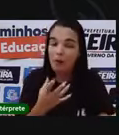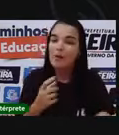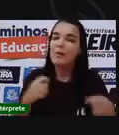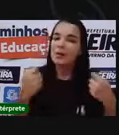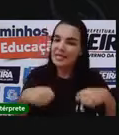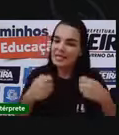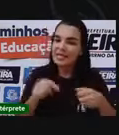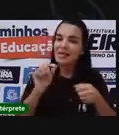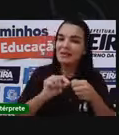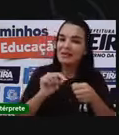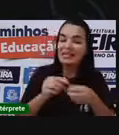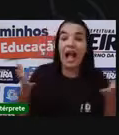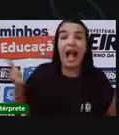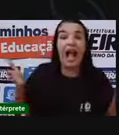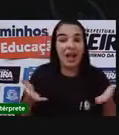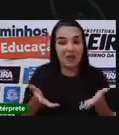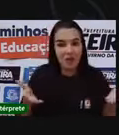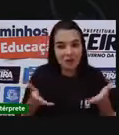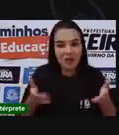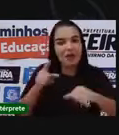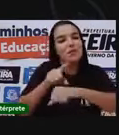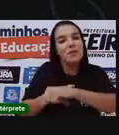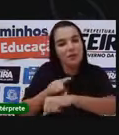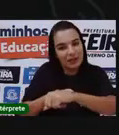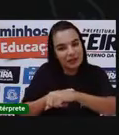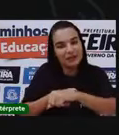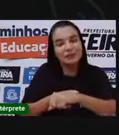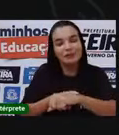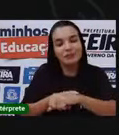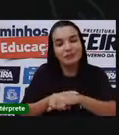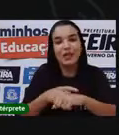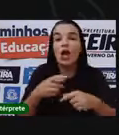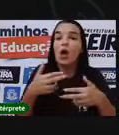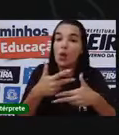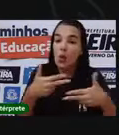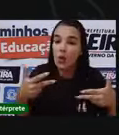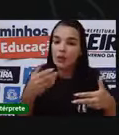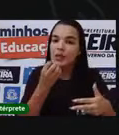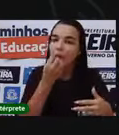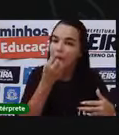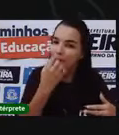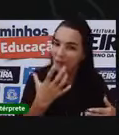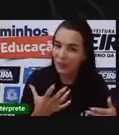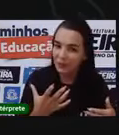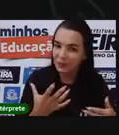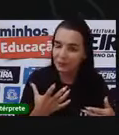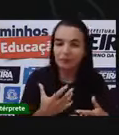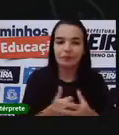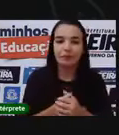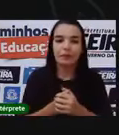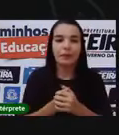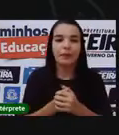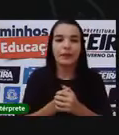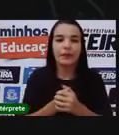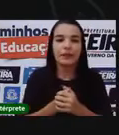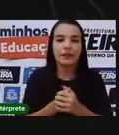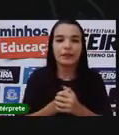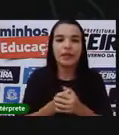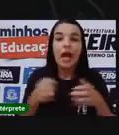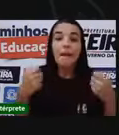constrói coisas boas agora, certo? Vão me dando feedback, se vocês estão